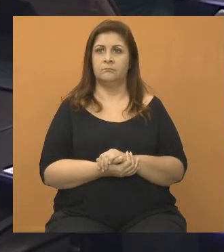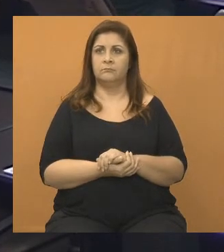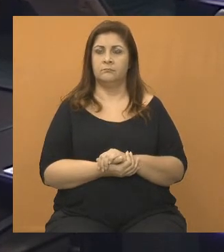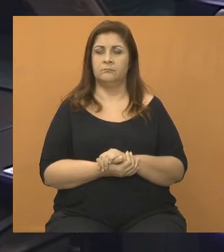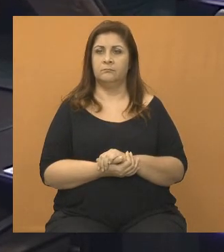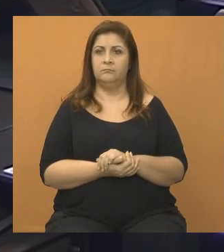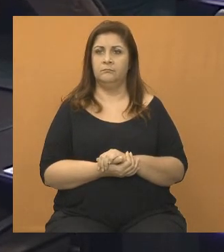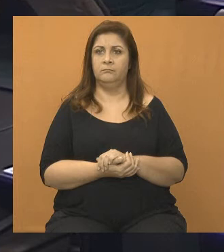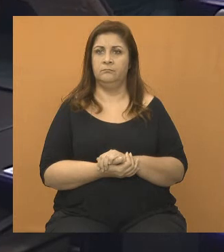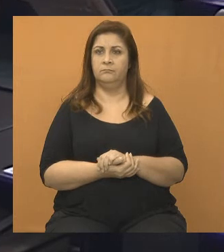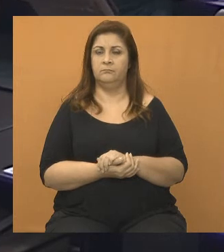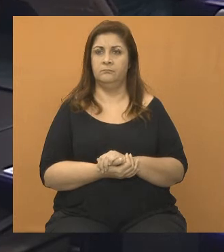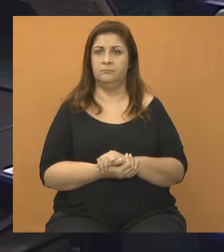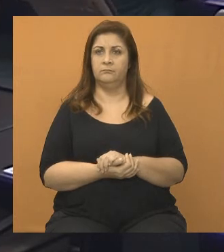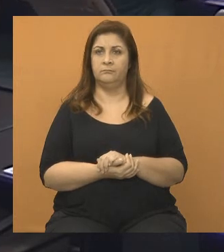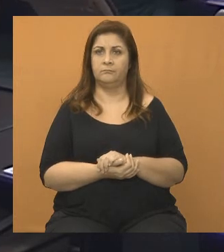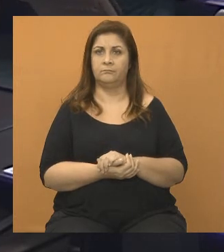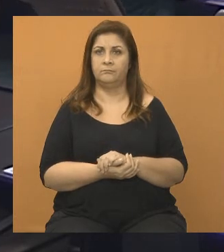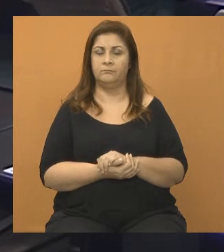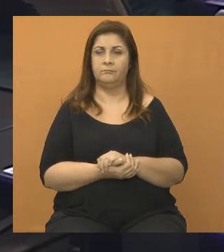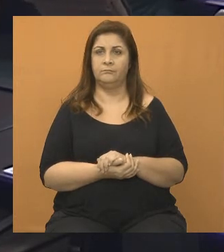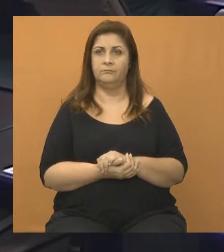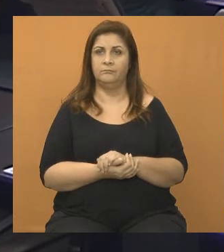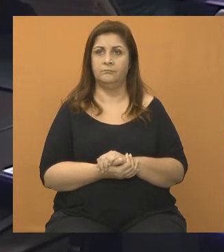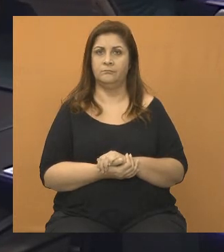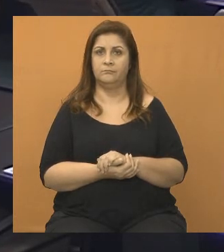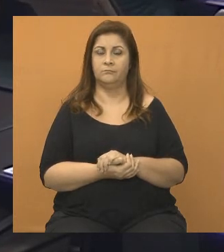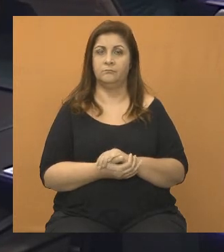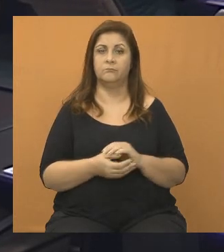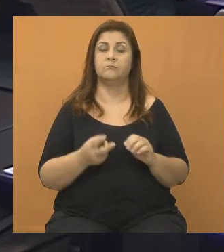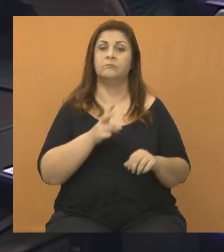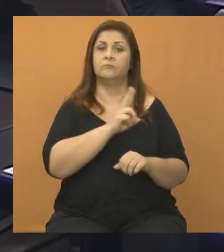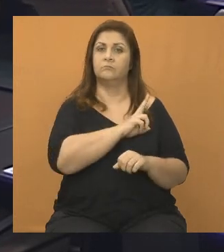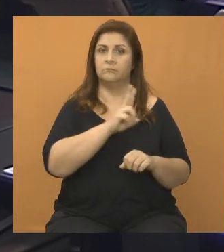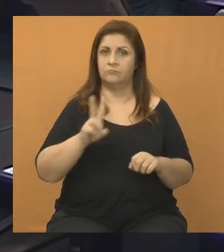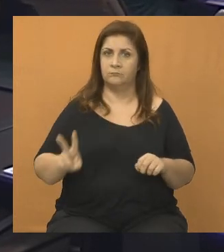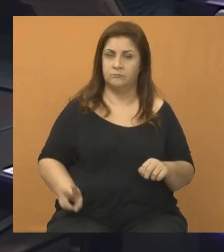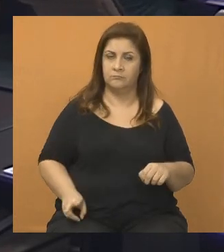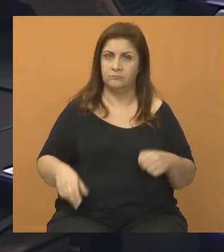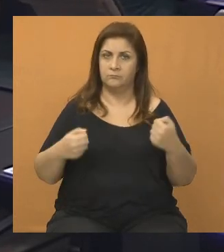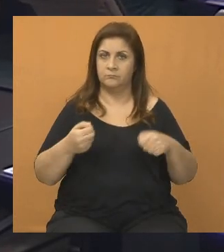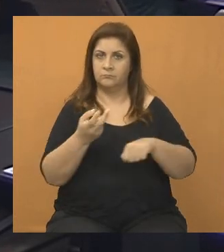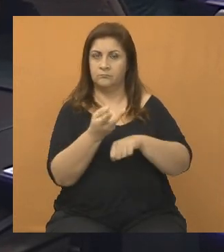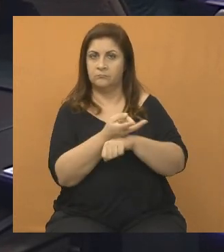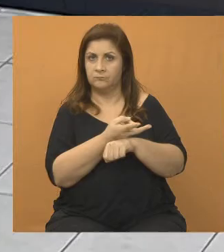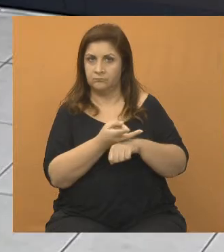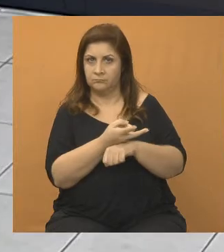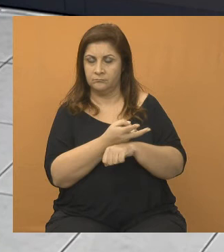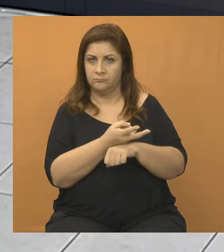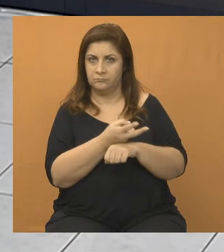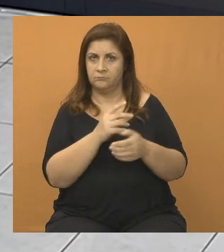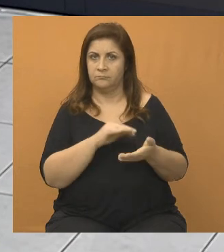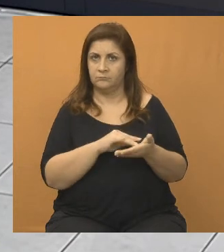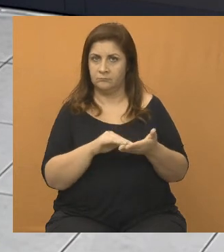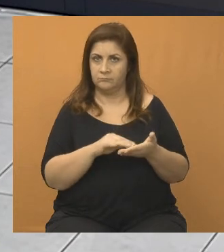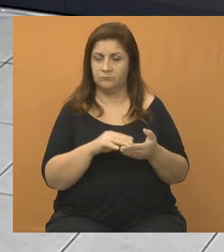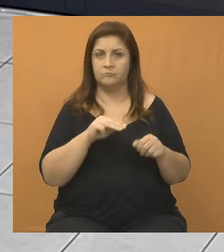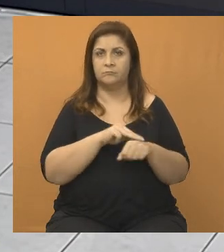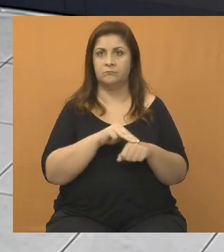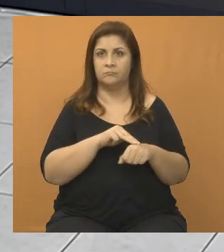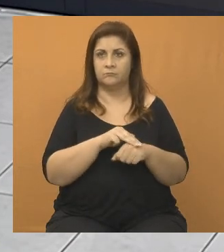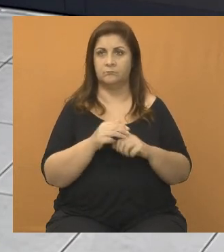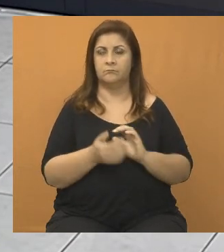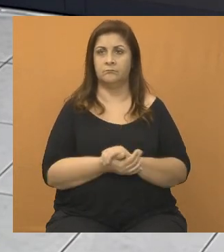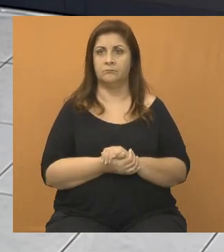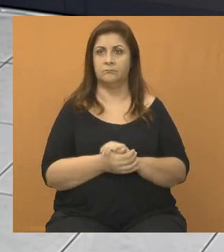deixa eu ver se eu entendi. É bom então que o vereador procure a Secretaria de Governo e converse a respeito disso. Mas,